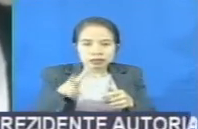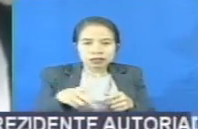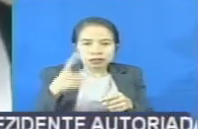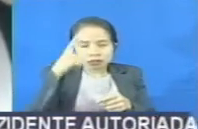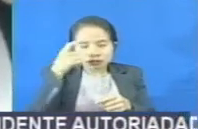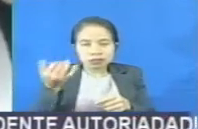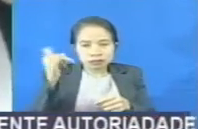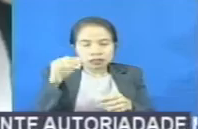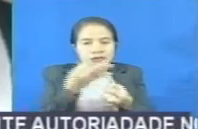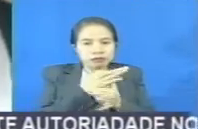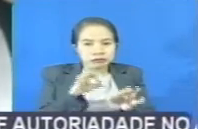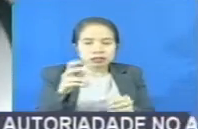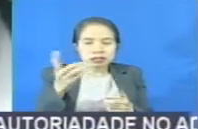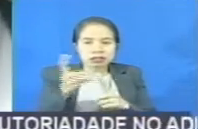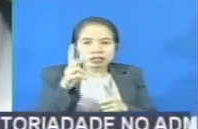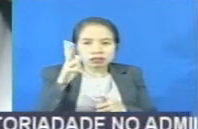remata e dividir assim.